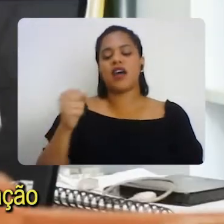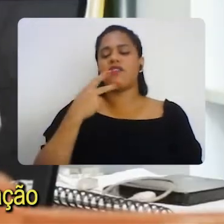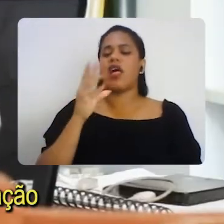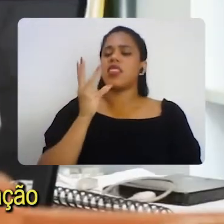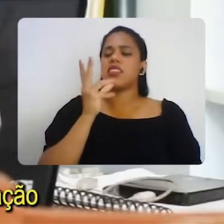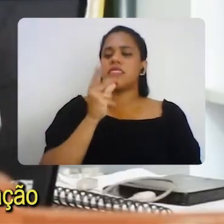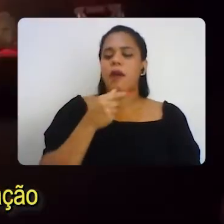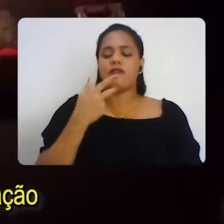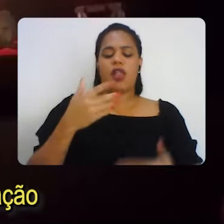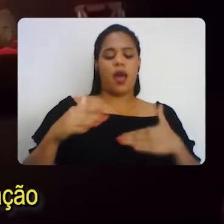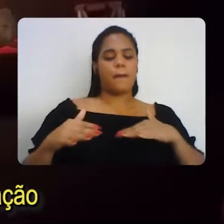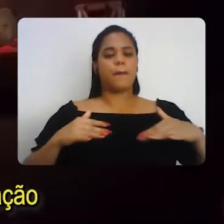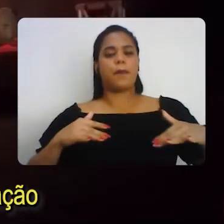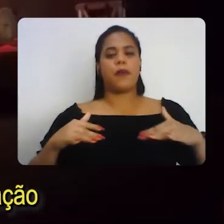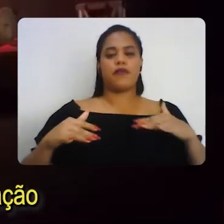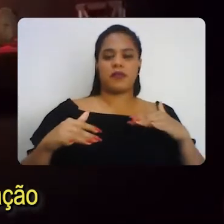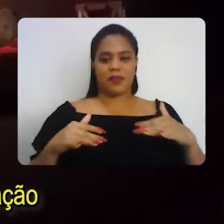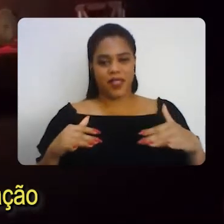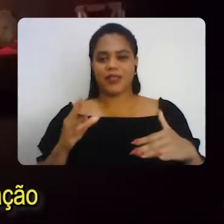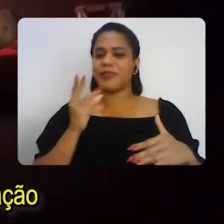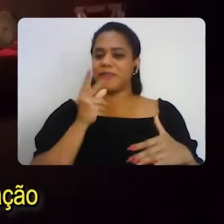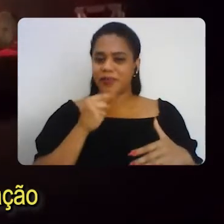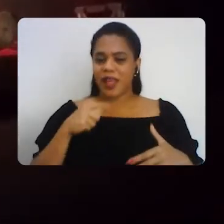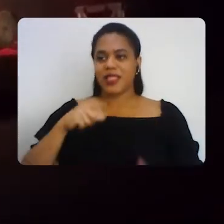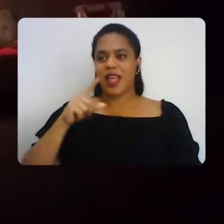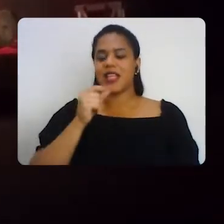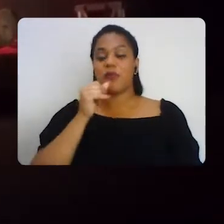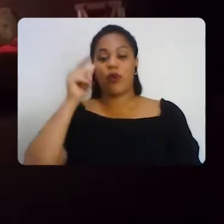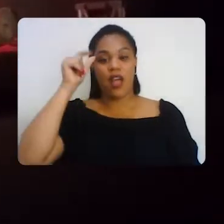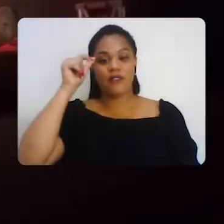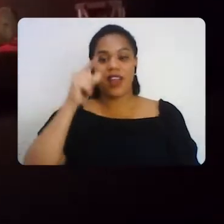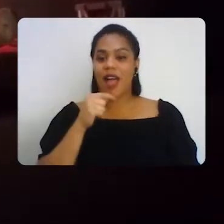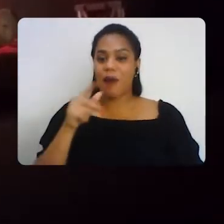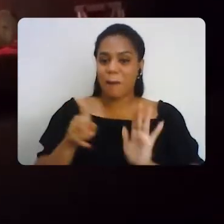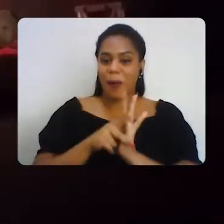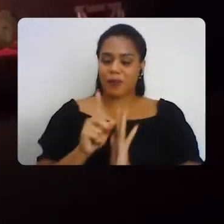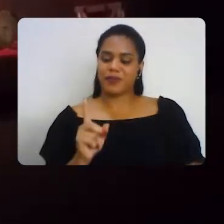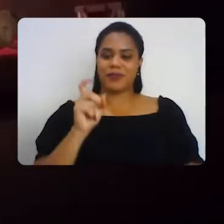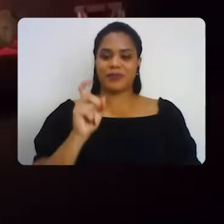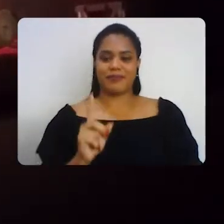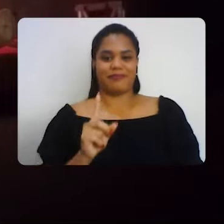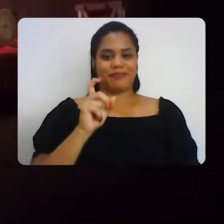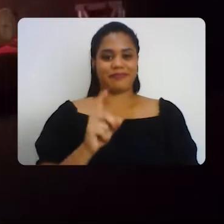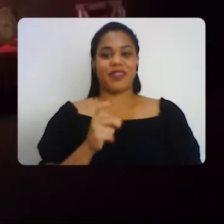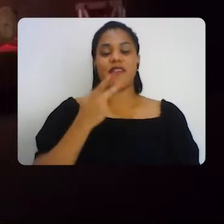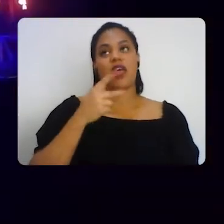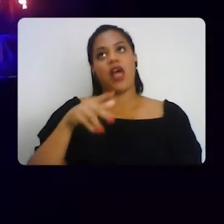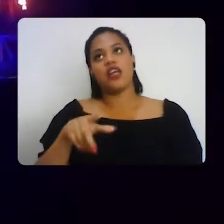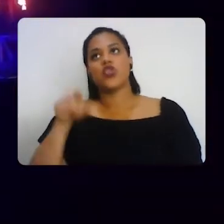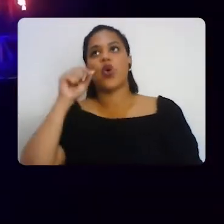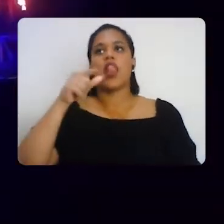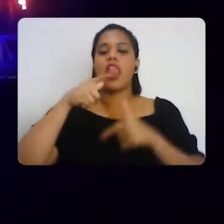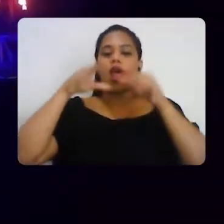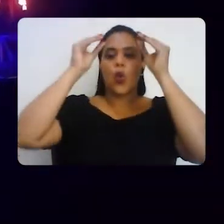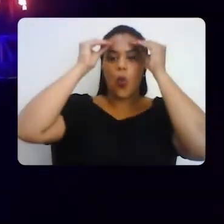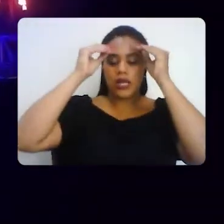imerso na questão da movimentação do cavalo marinho, que foi a linguagem que a gente escolheu para parte